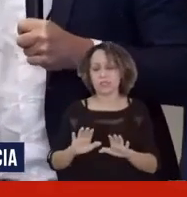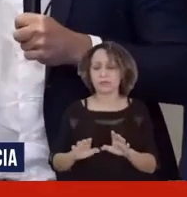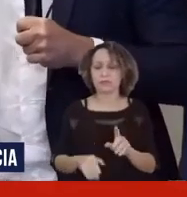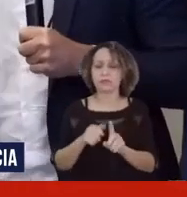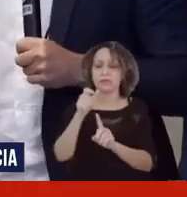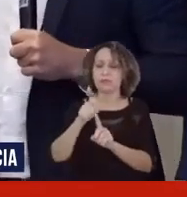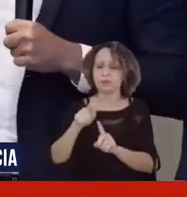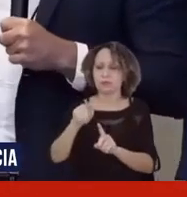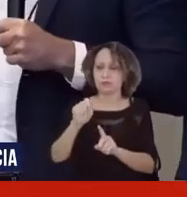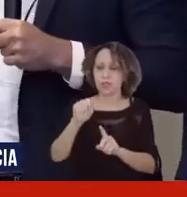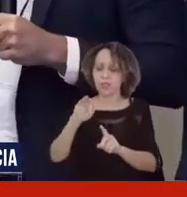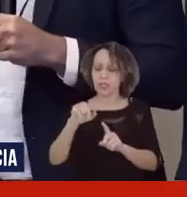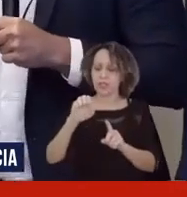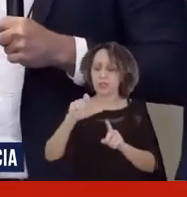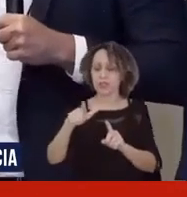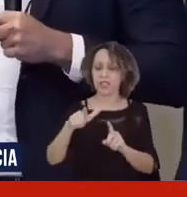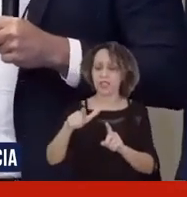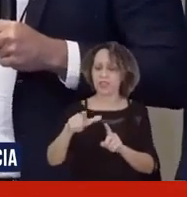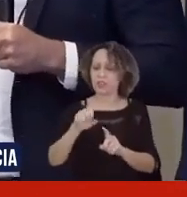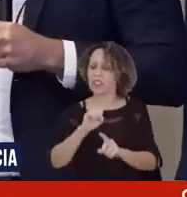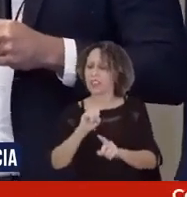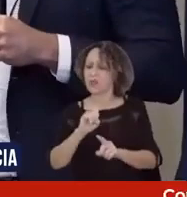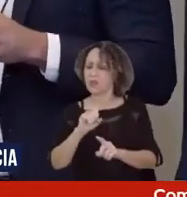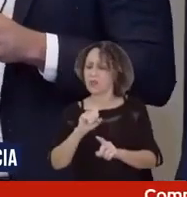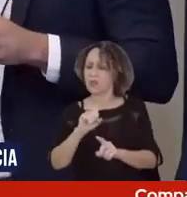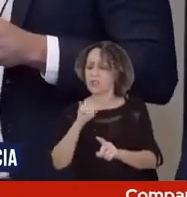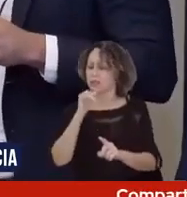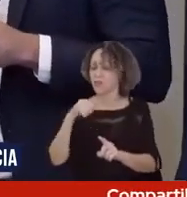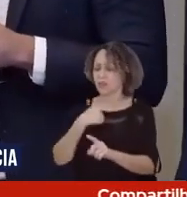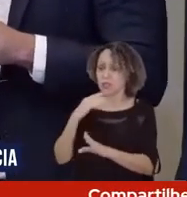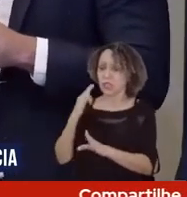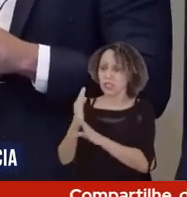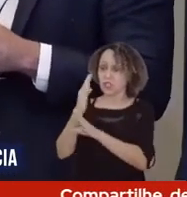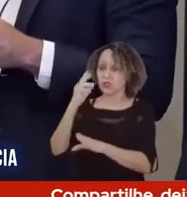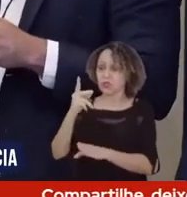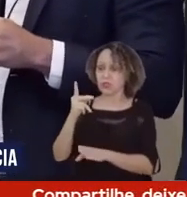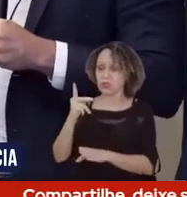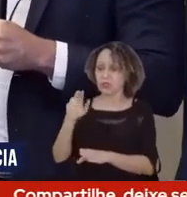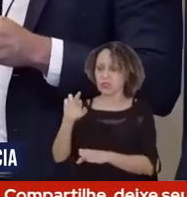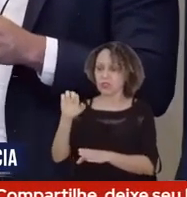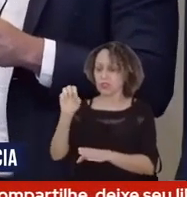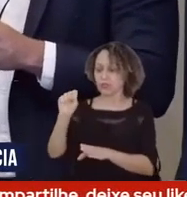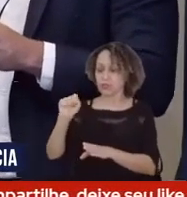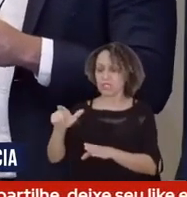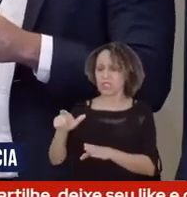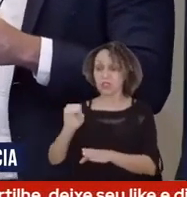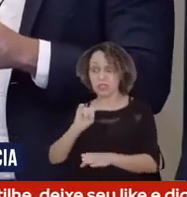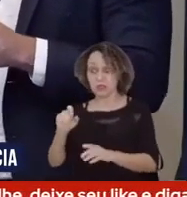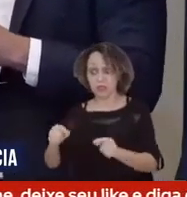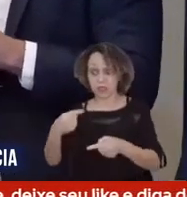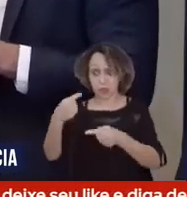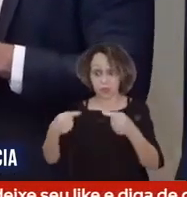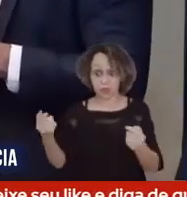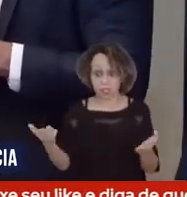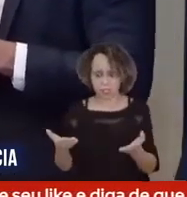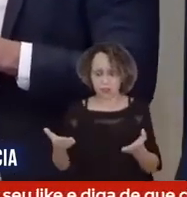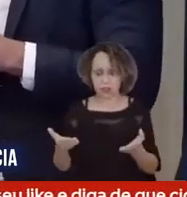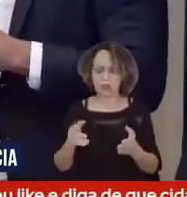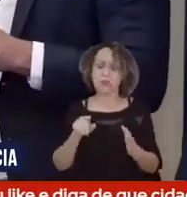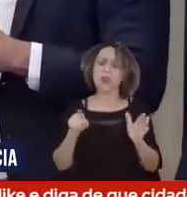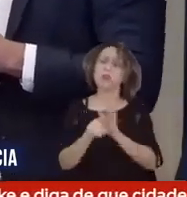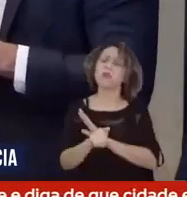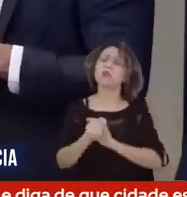descoberto o pré-sal com essa política. Aí eu pergunto, quem determinou a mudança nessa política de distribuição de